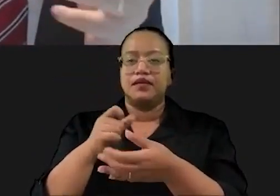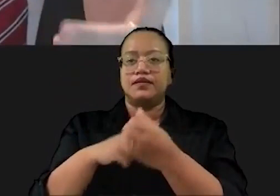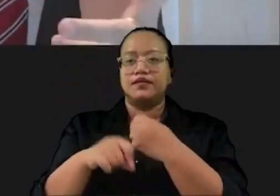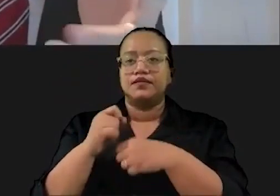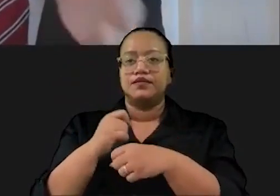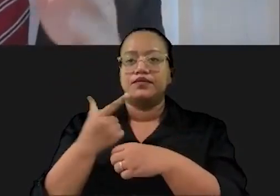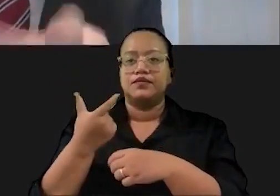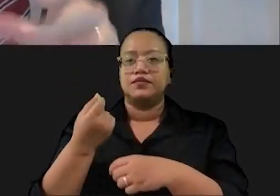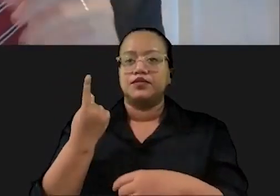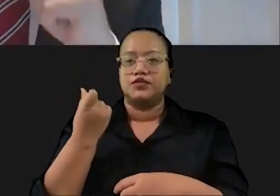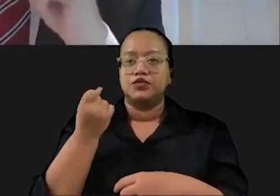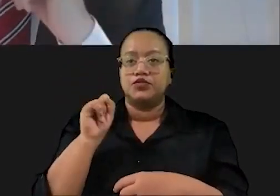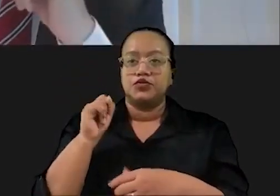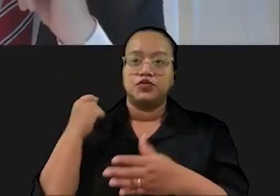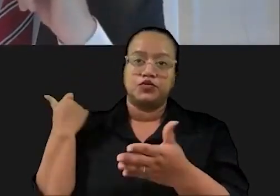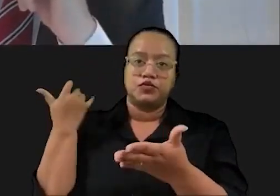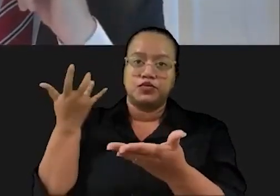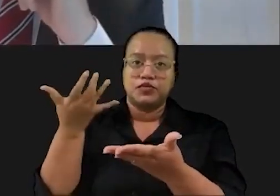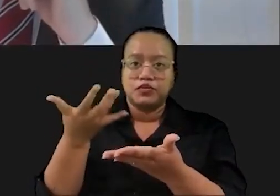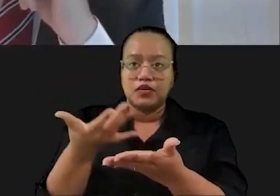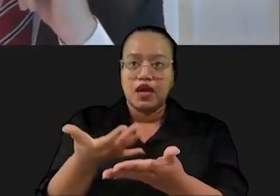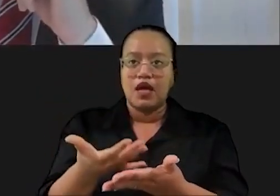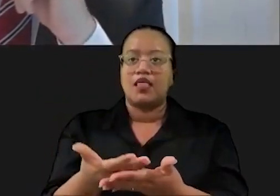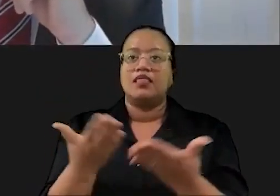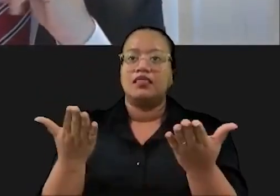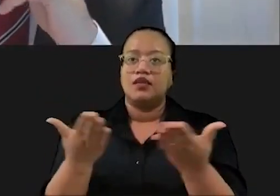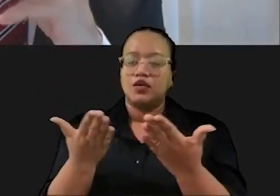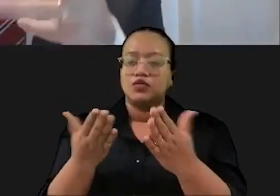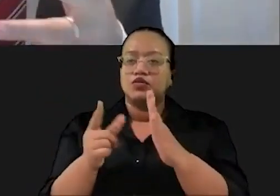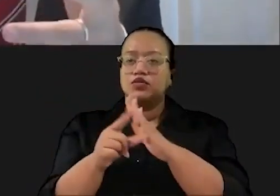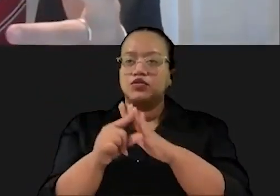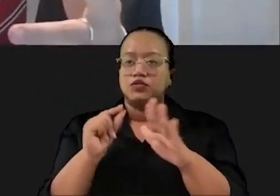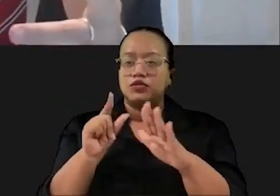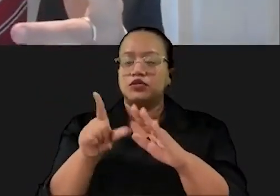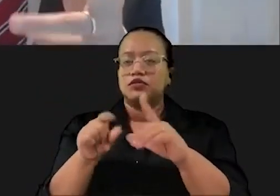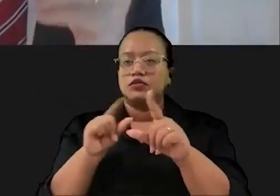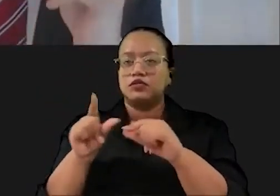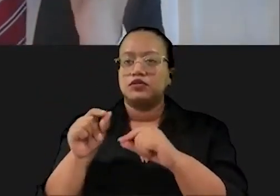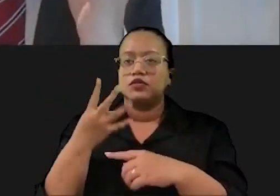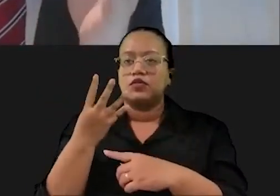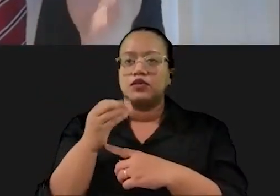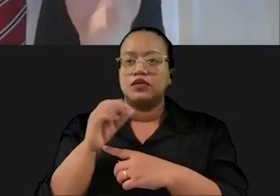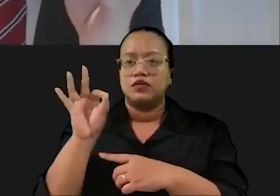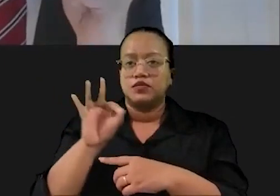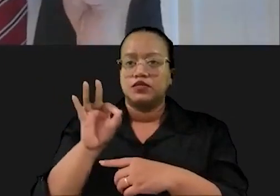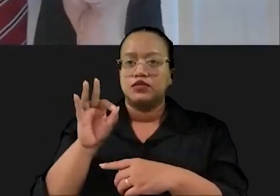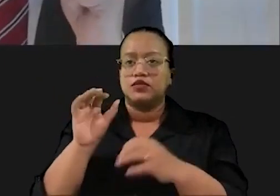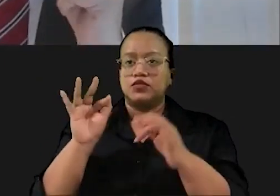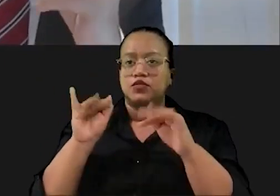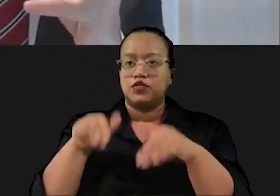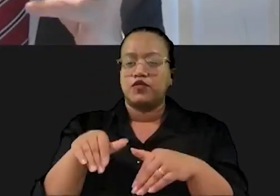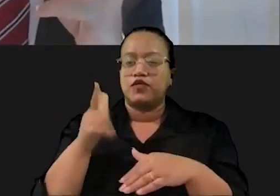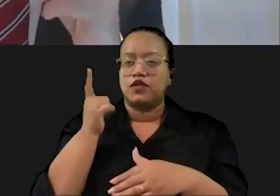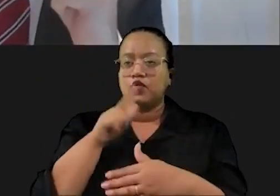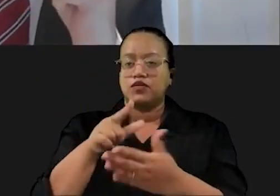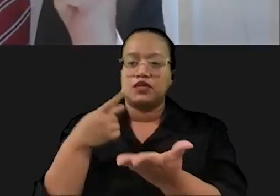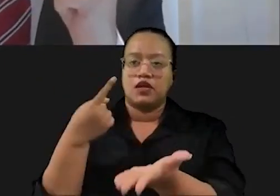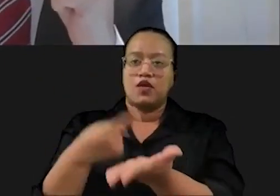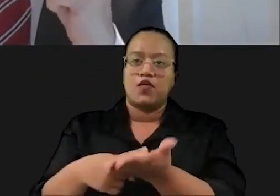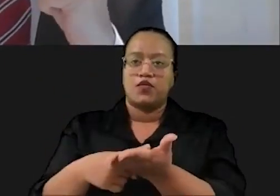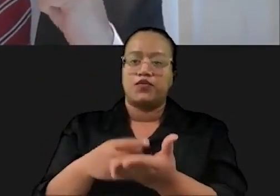elegíveis, 40% redundam em acordo. A terceira pauta, também já finalizada, é a pauta